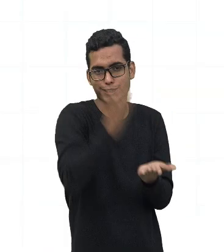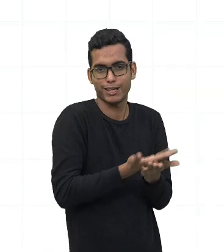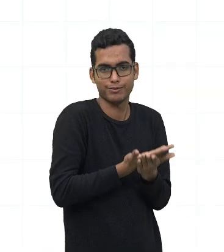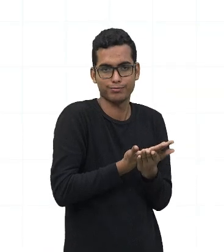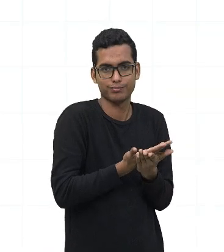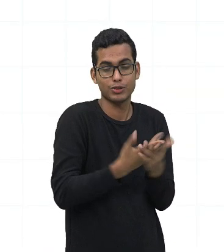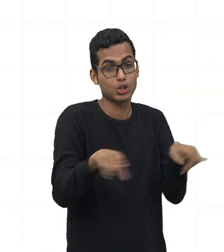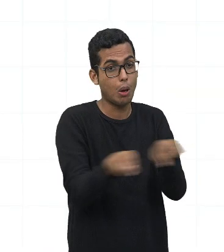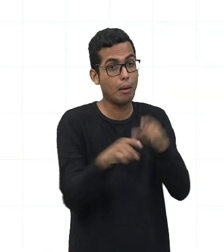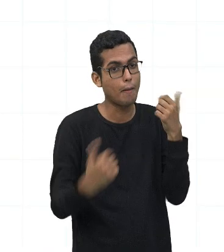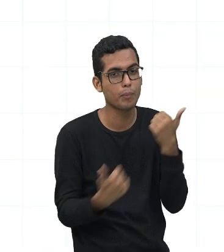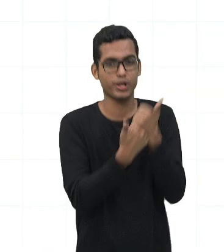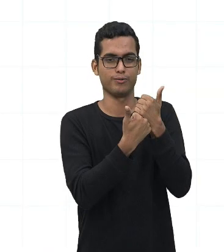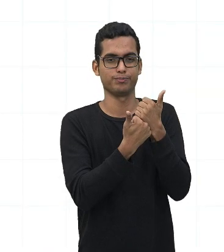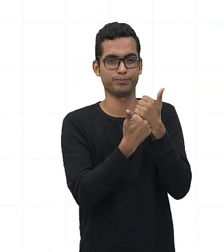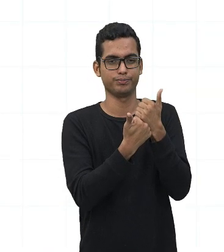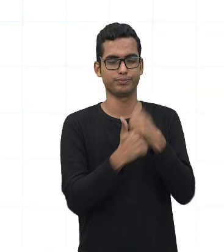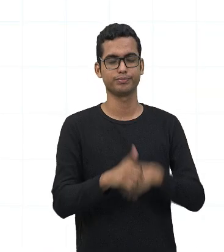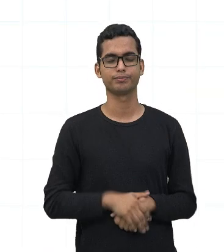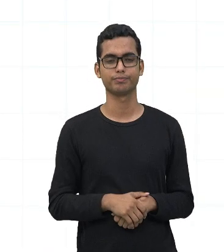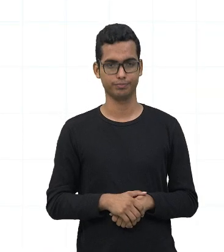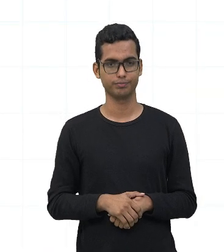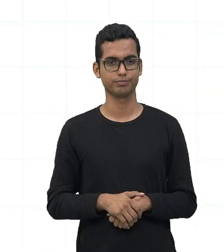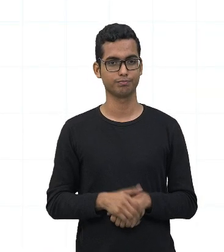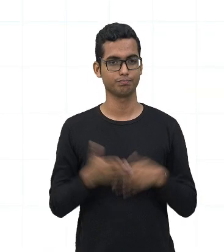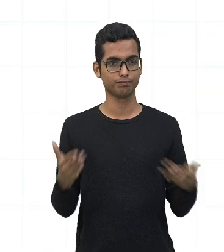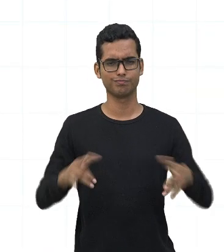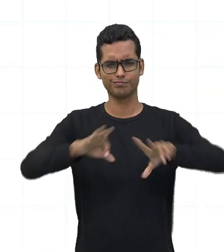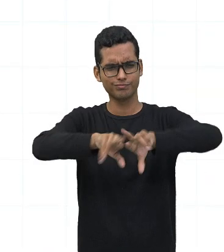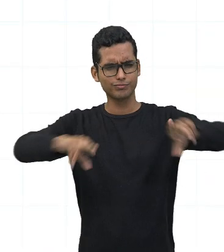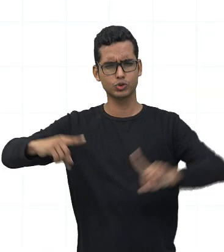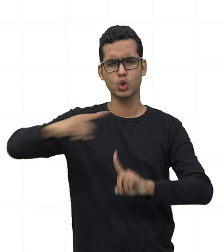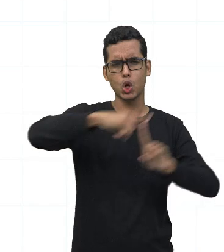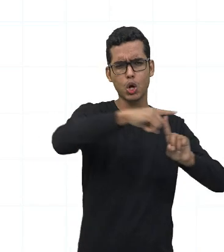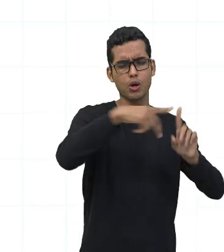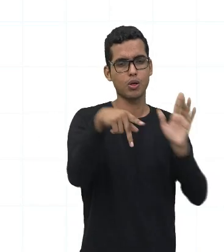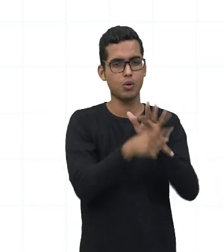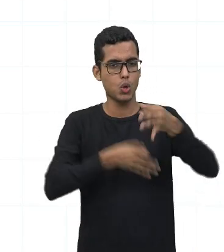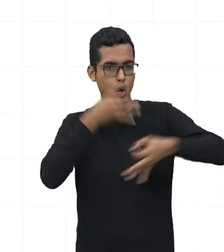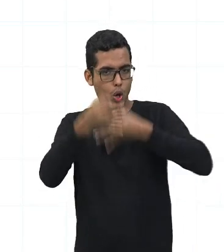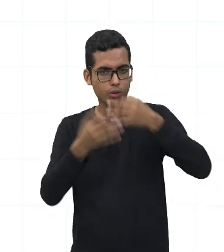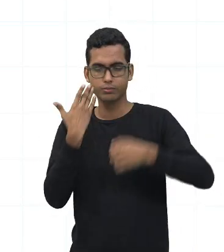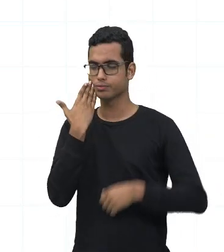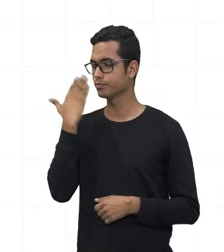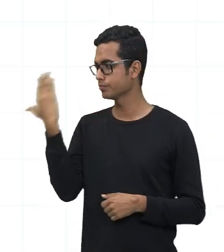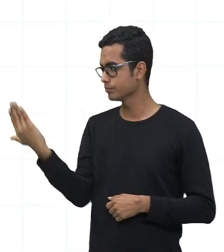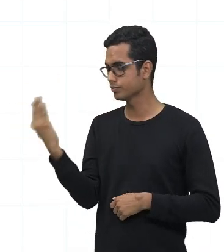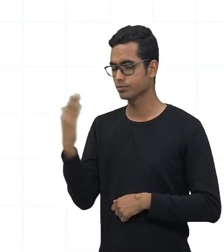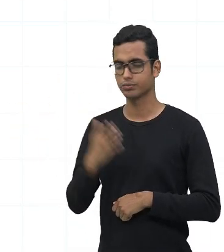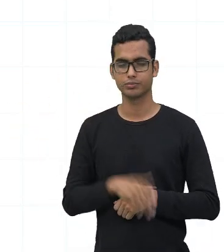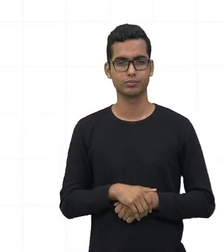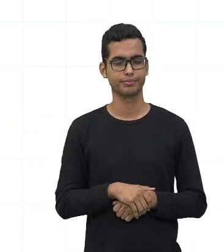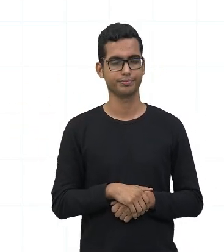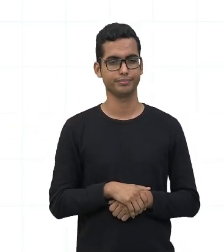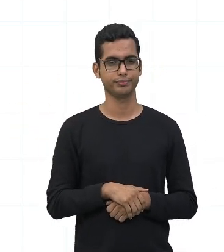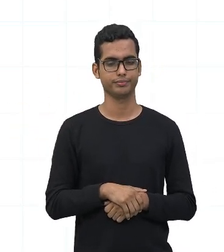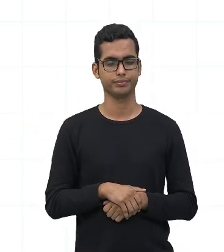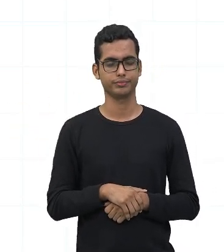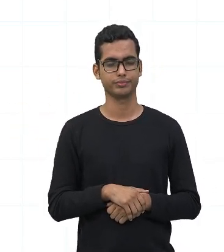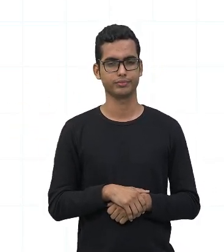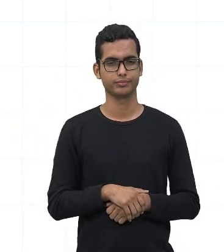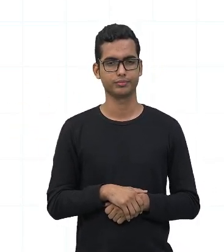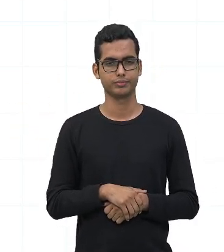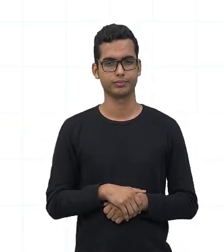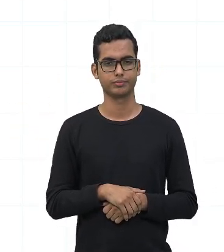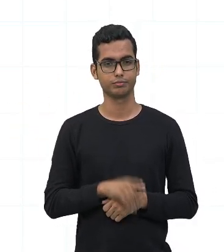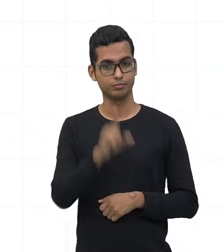argumento? Olha aí. Temos vários tipos de argumentos, tá? Temos esses e mais outros que vocês vão aprendendo ao longo